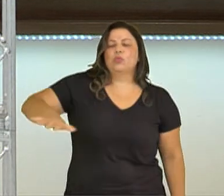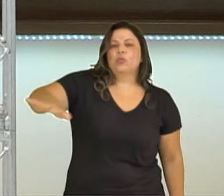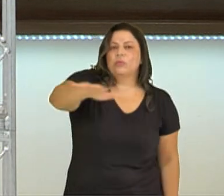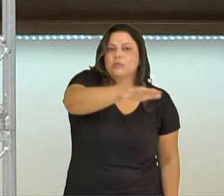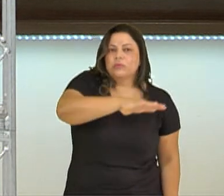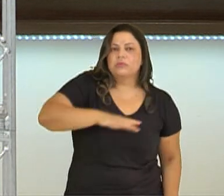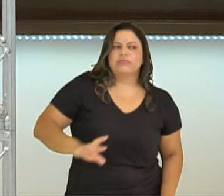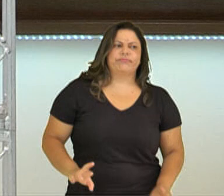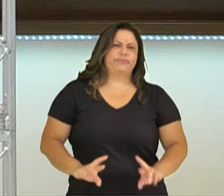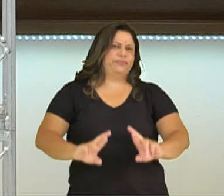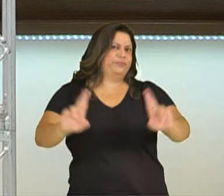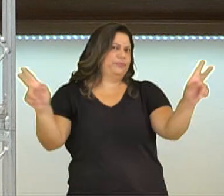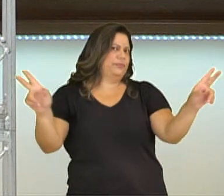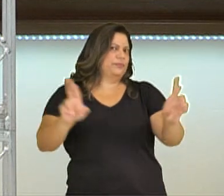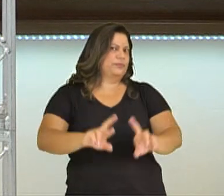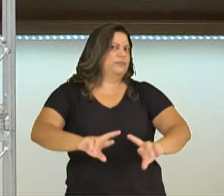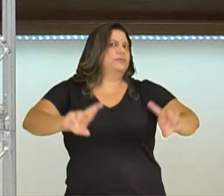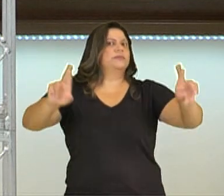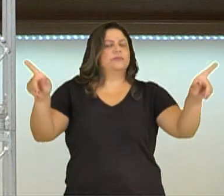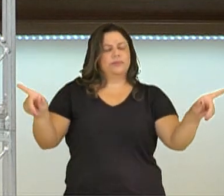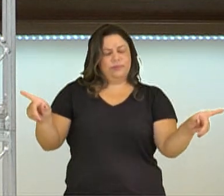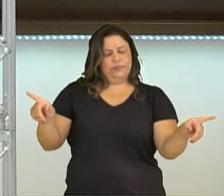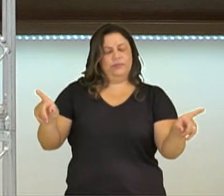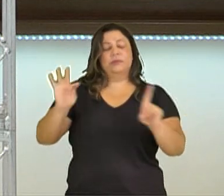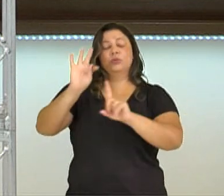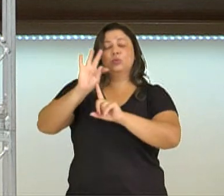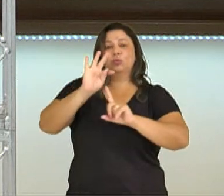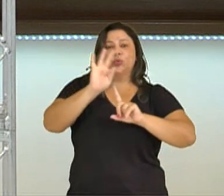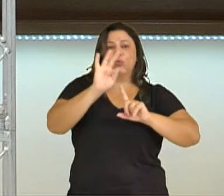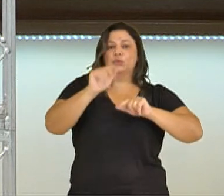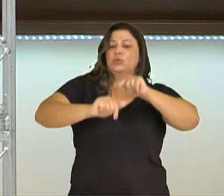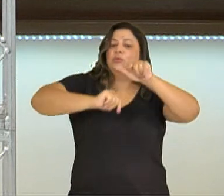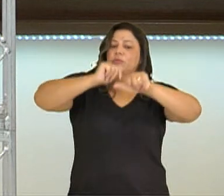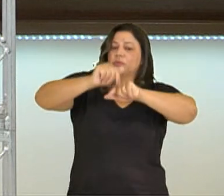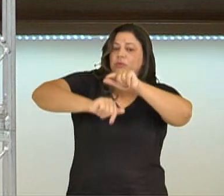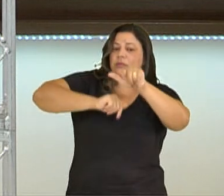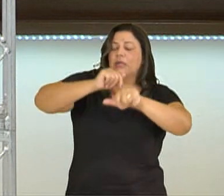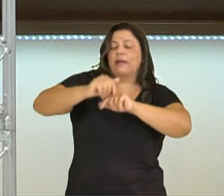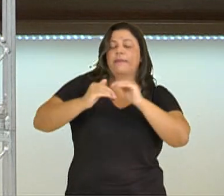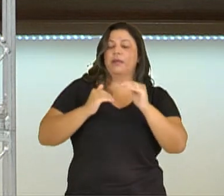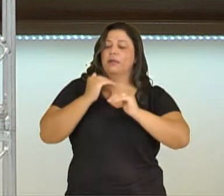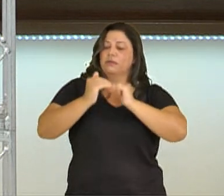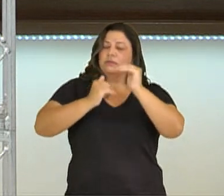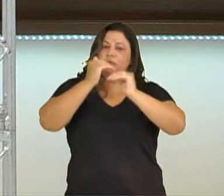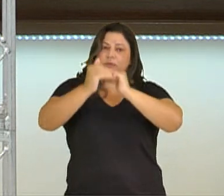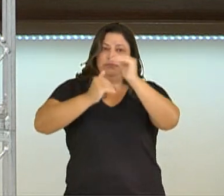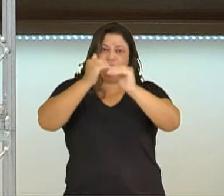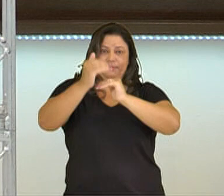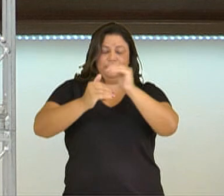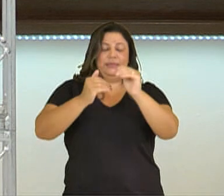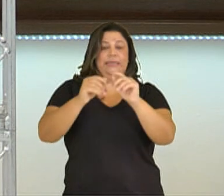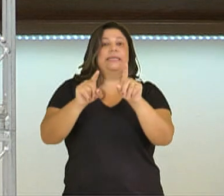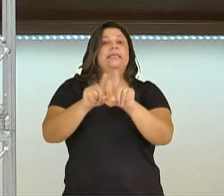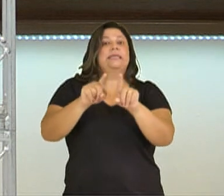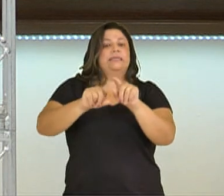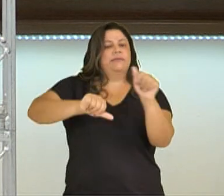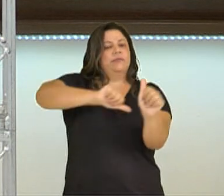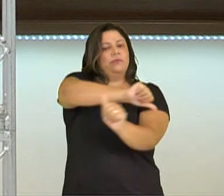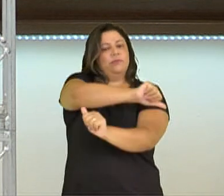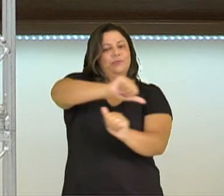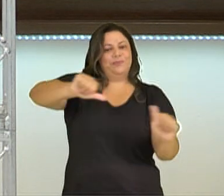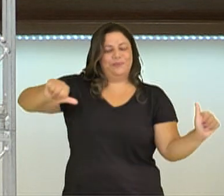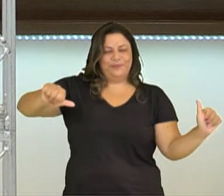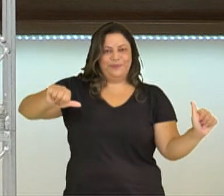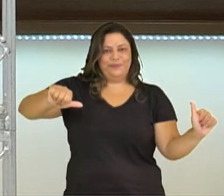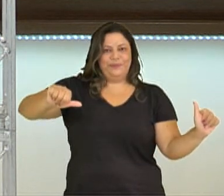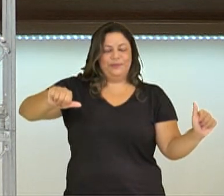é diferente do tipo de atividade que é desenvolvido no espaço urbano e que também vai alterar aquele outro espaço